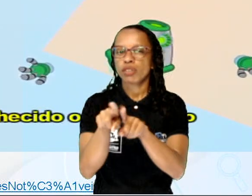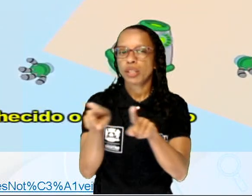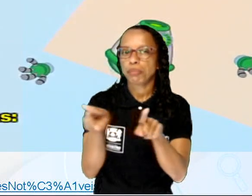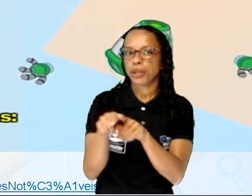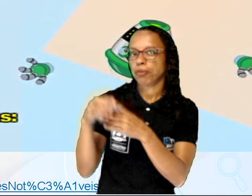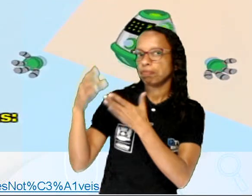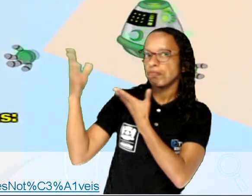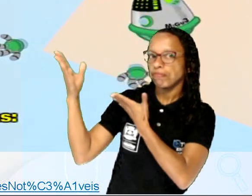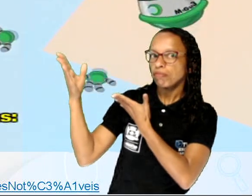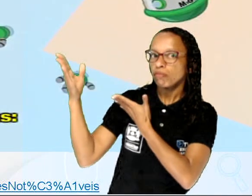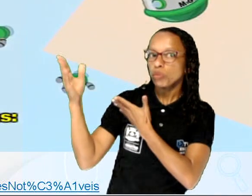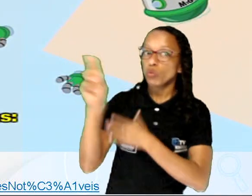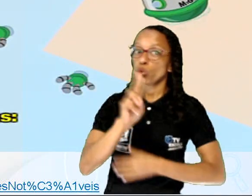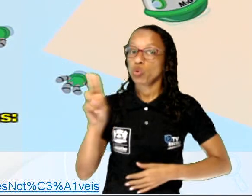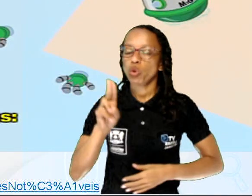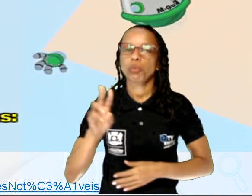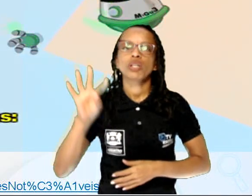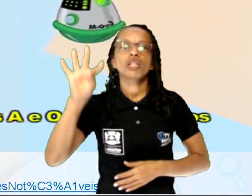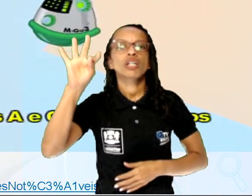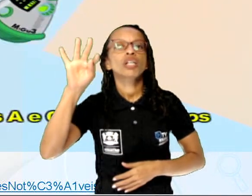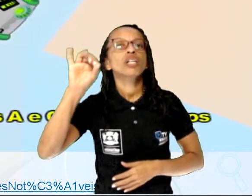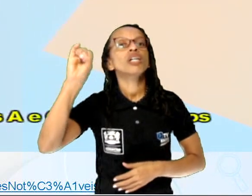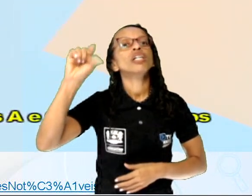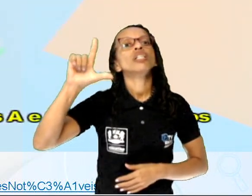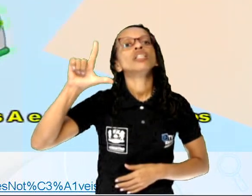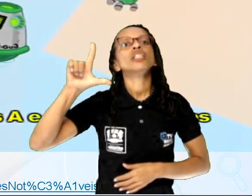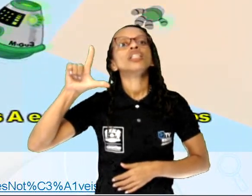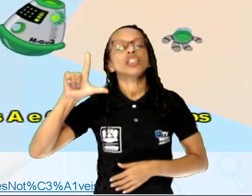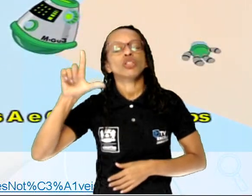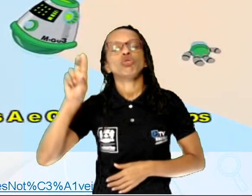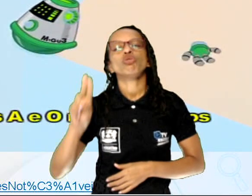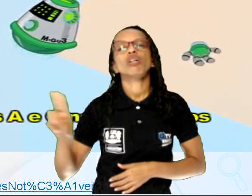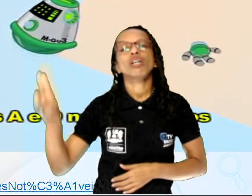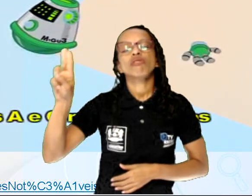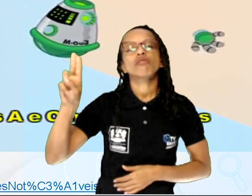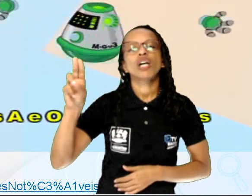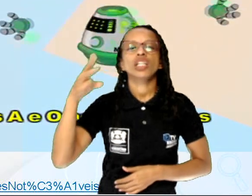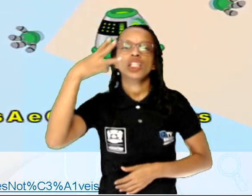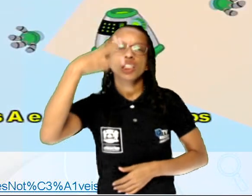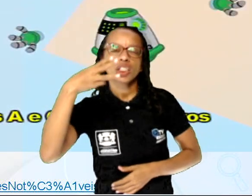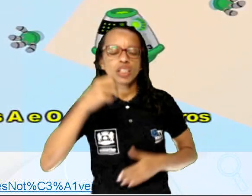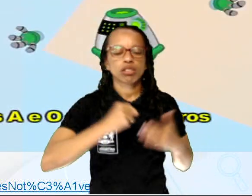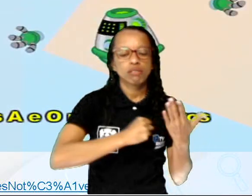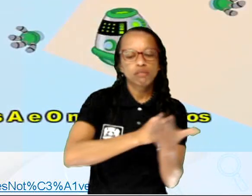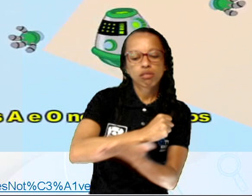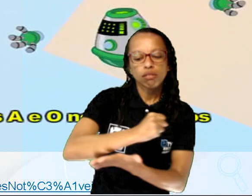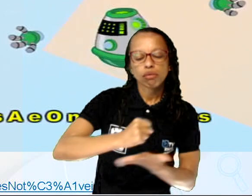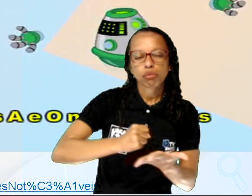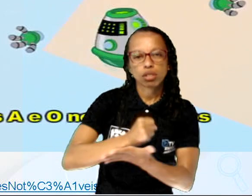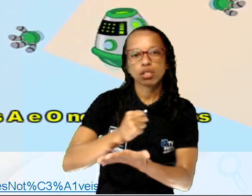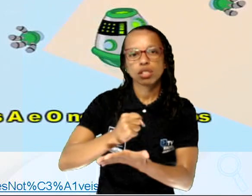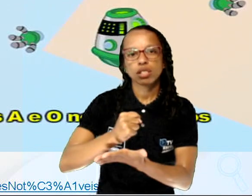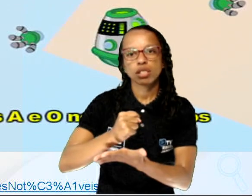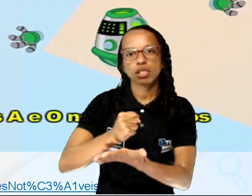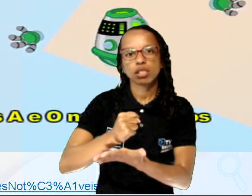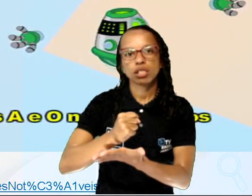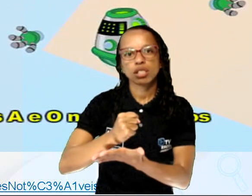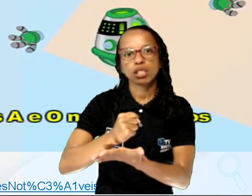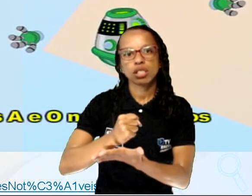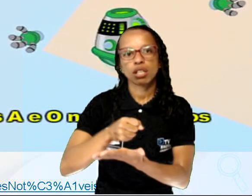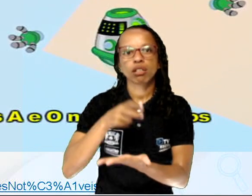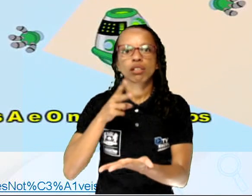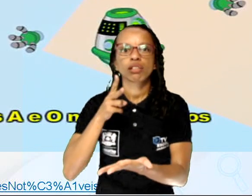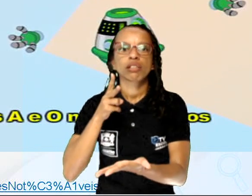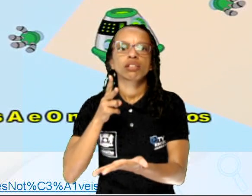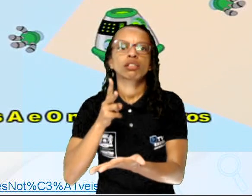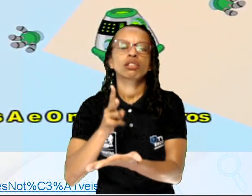tio, é usado em 3 situações básicas. Primeira, o tio estará sempre sobre as vogais A